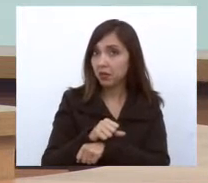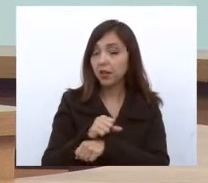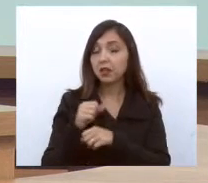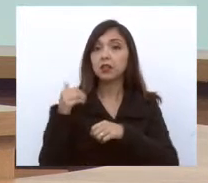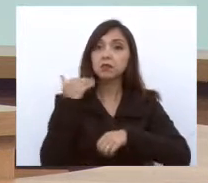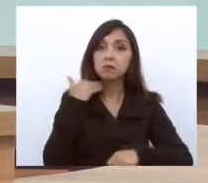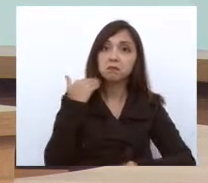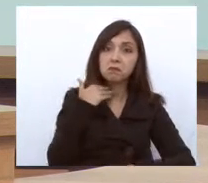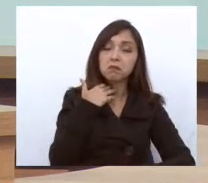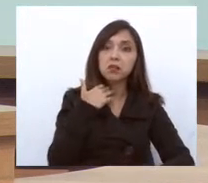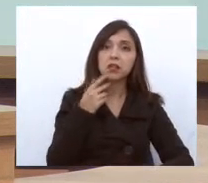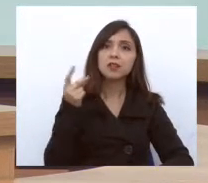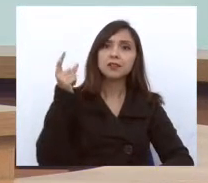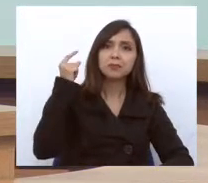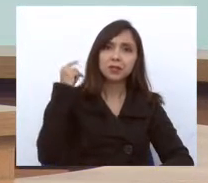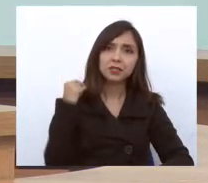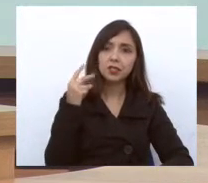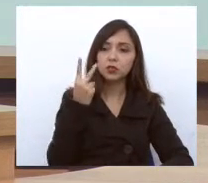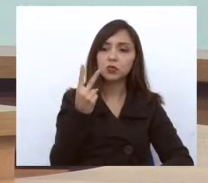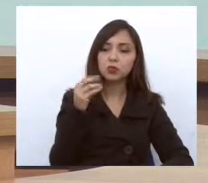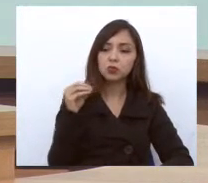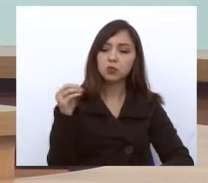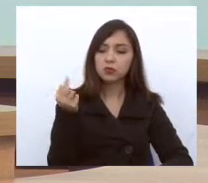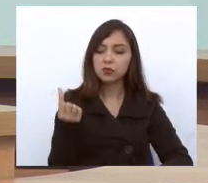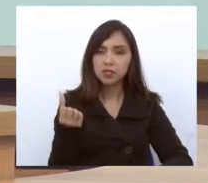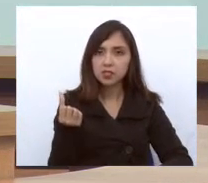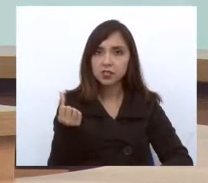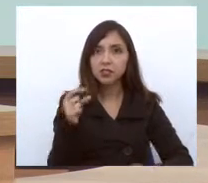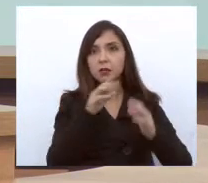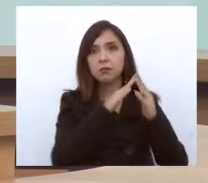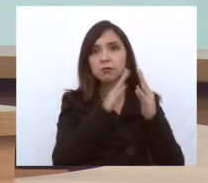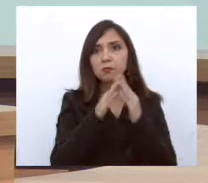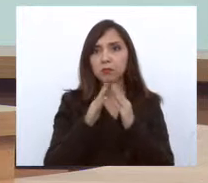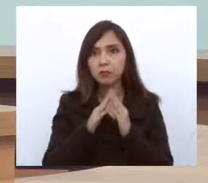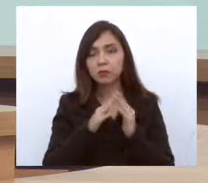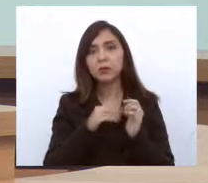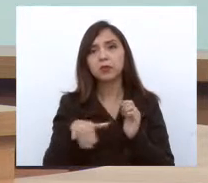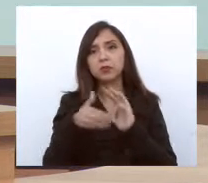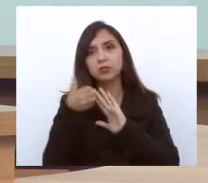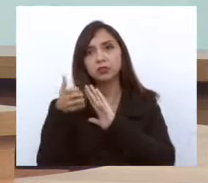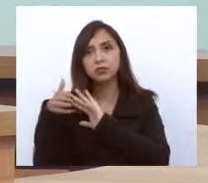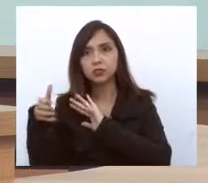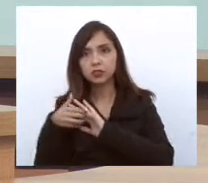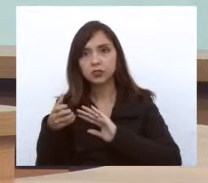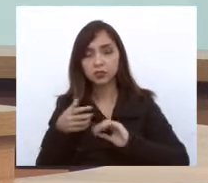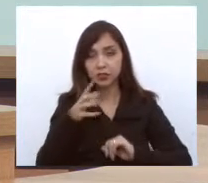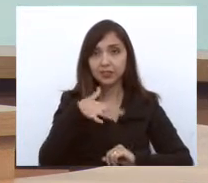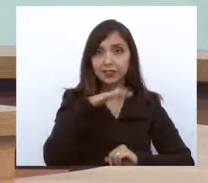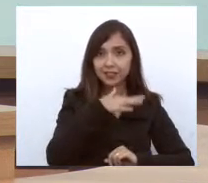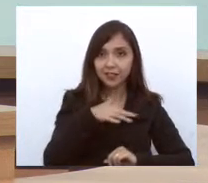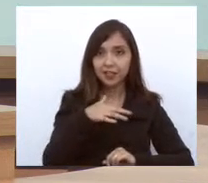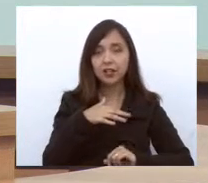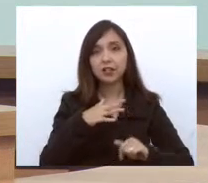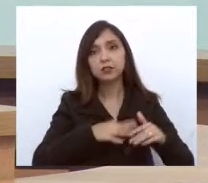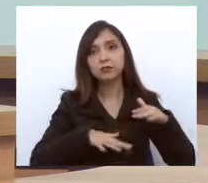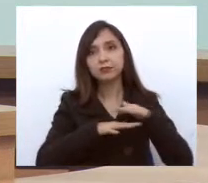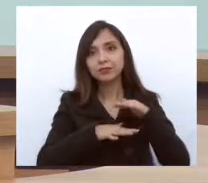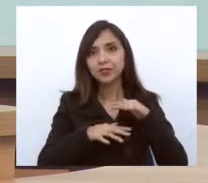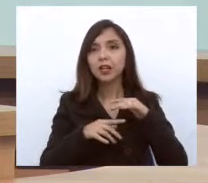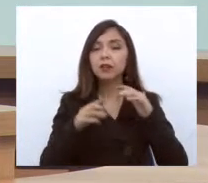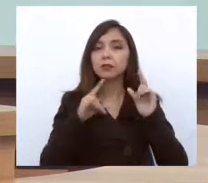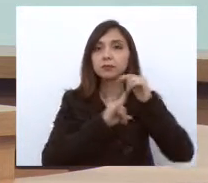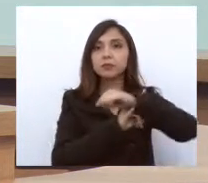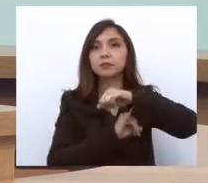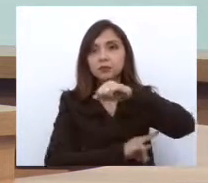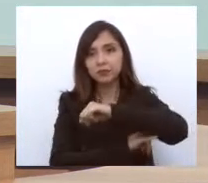banco desde 2006. E os moradores para serem retirados da favela São Rafael, embaixo da torre da